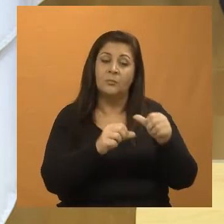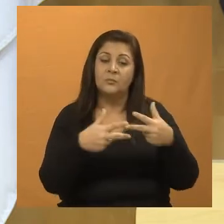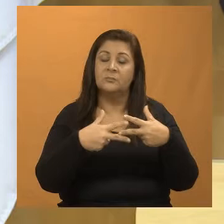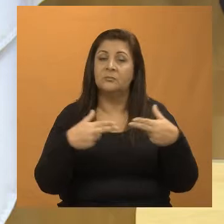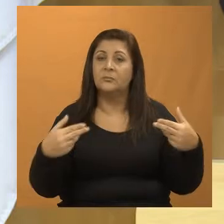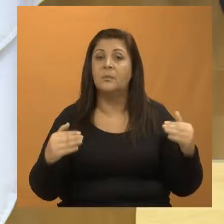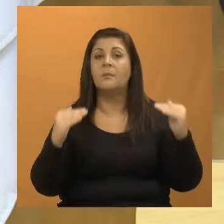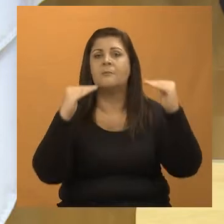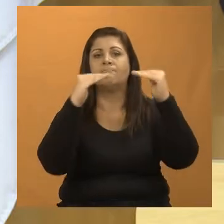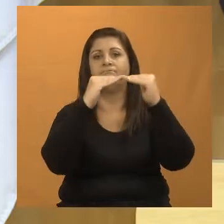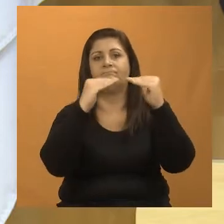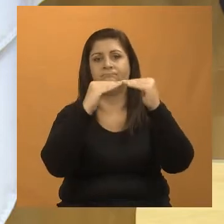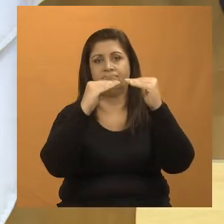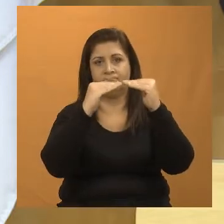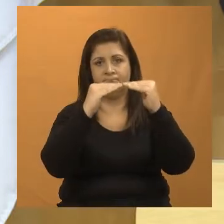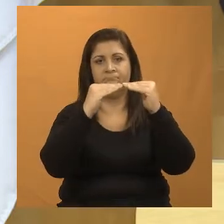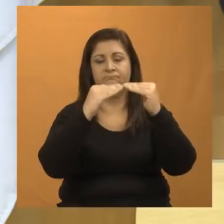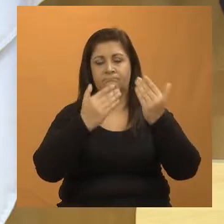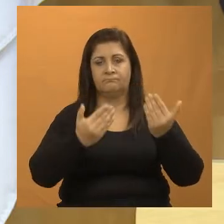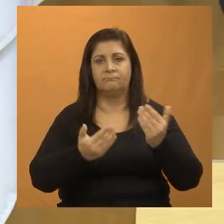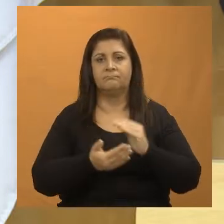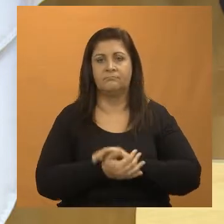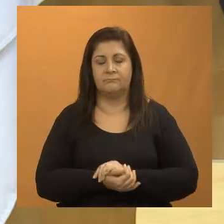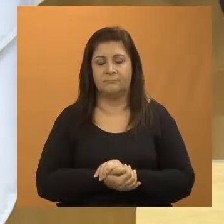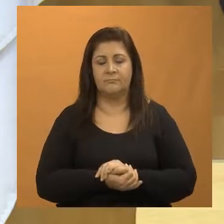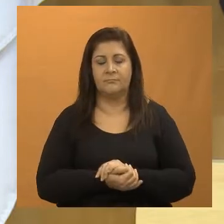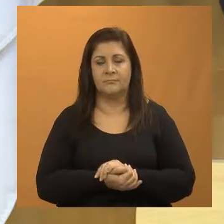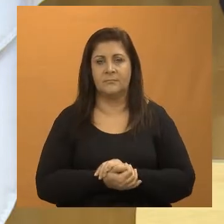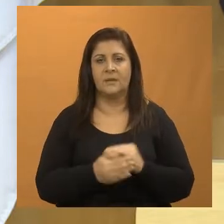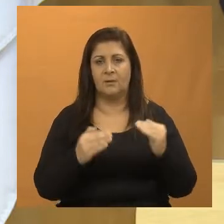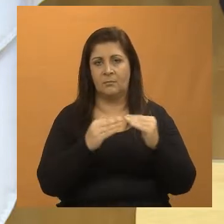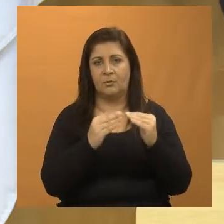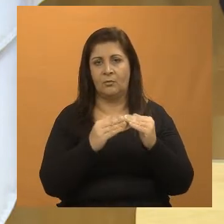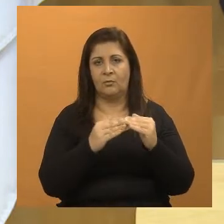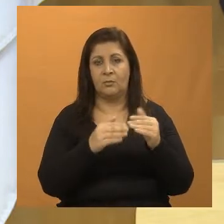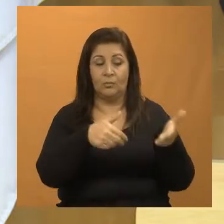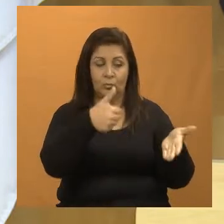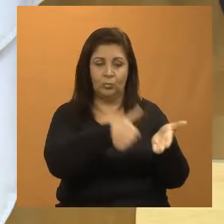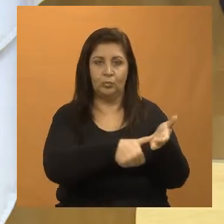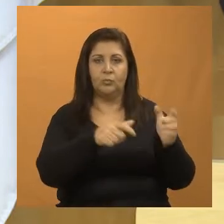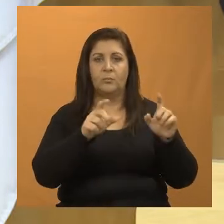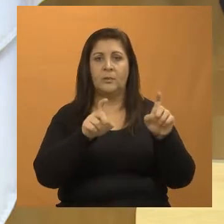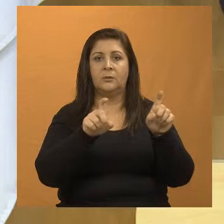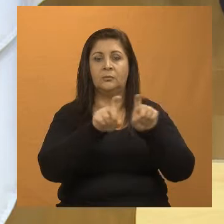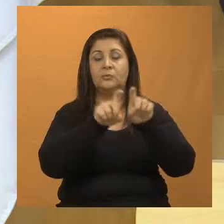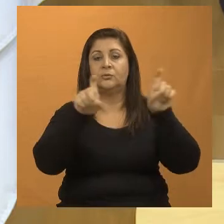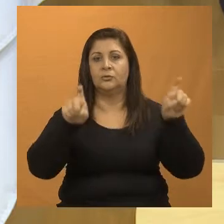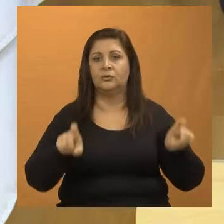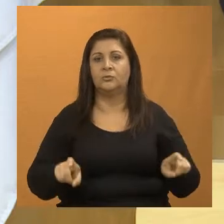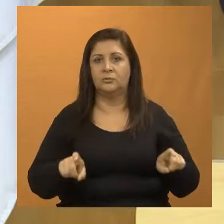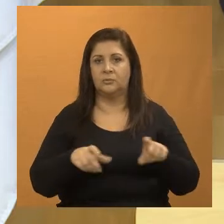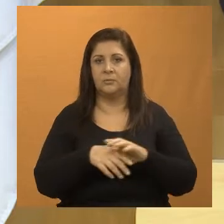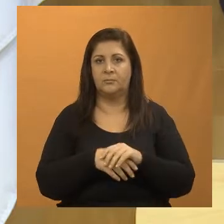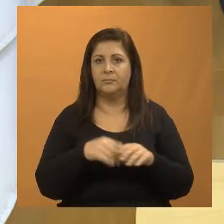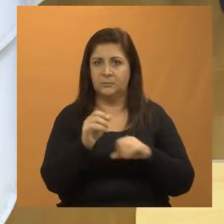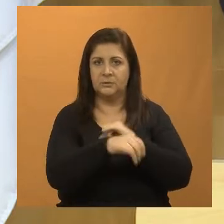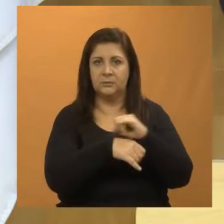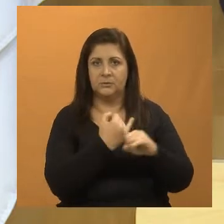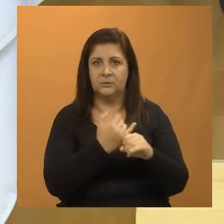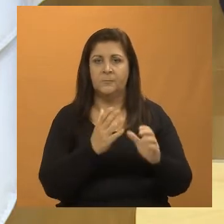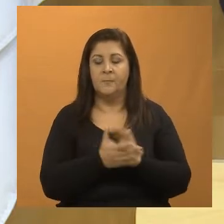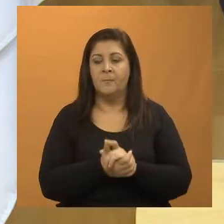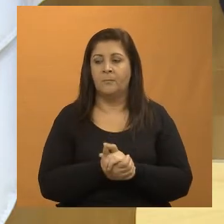ficar de acordo com o novo sistema de certificação digital. Então, para que nós chegássemos até